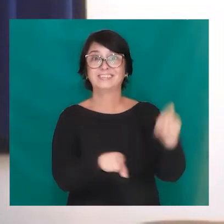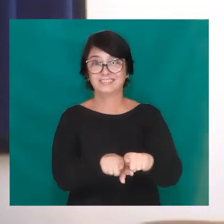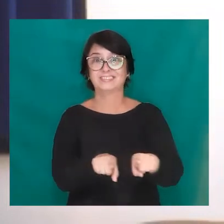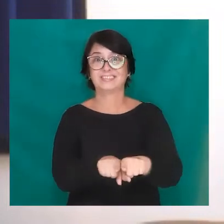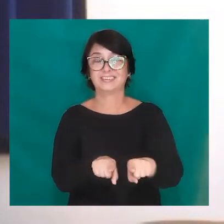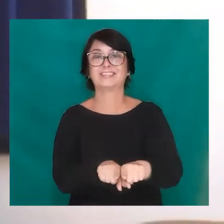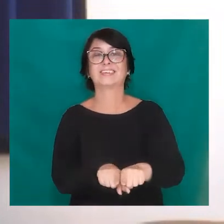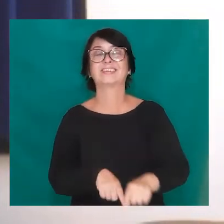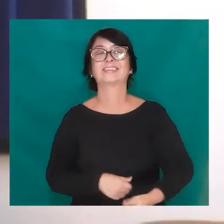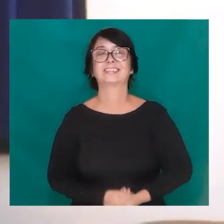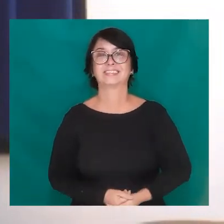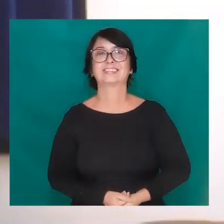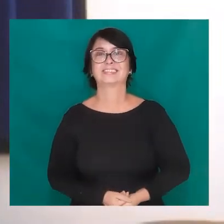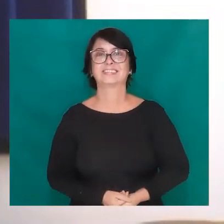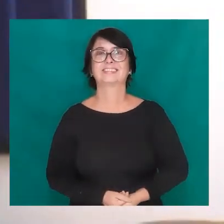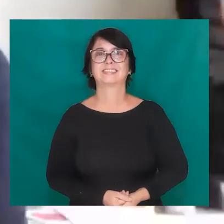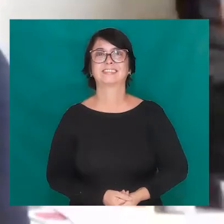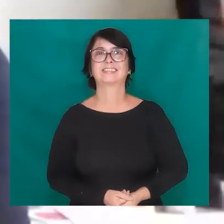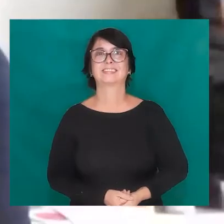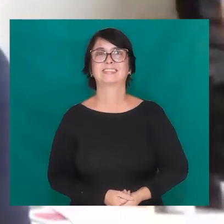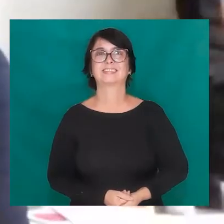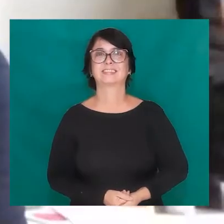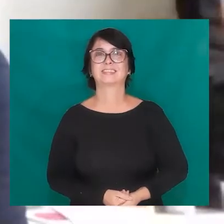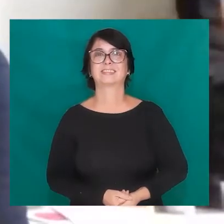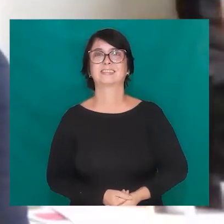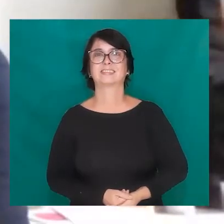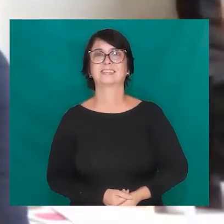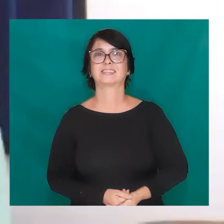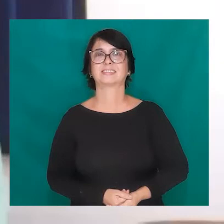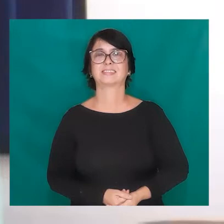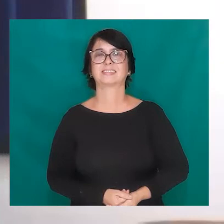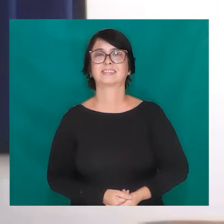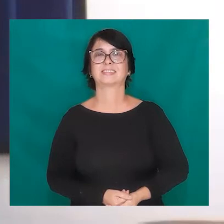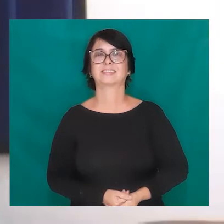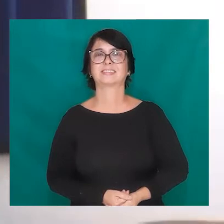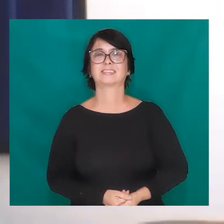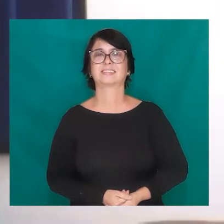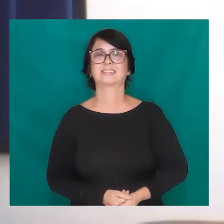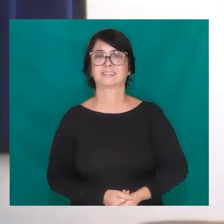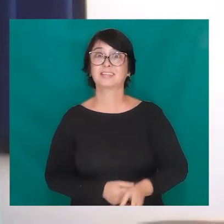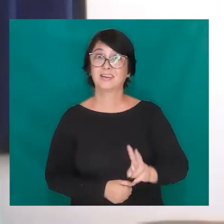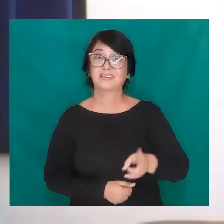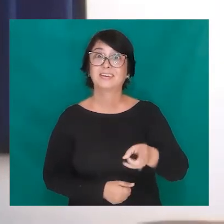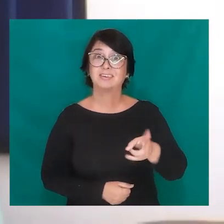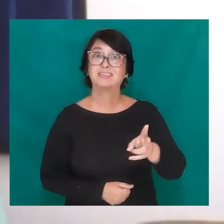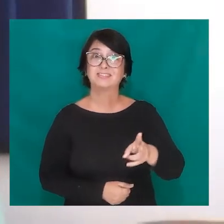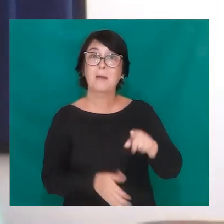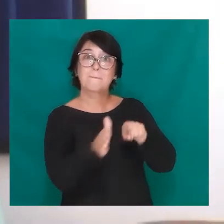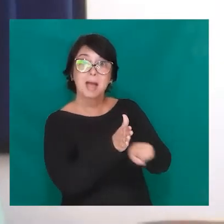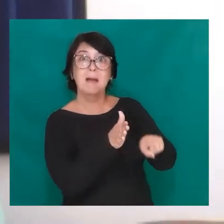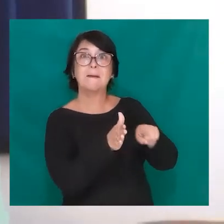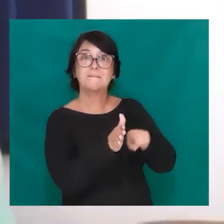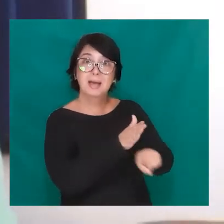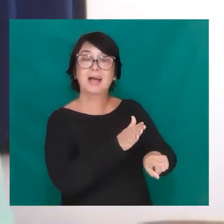do nosso Borghetti. Só isso que eu ia falar, desculpa. Imagina, eu queria continuar contigo perguntando mais